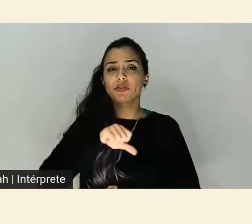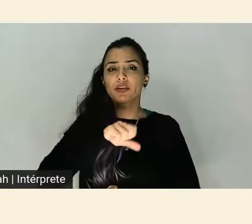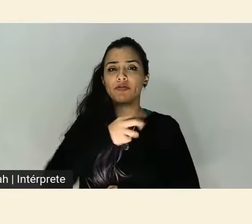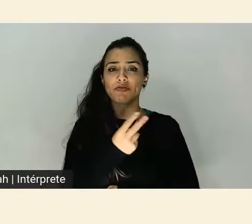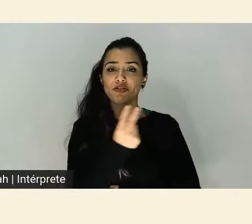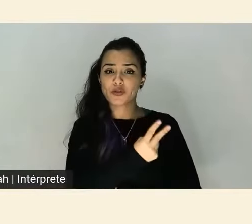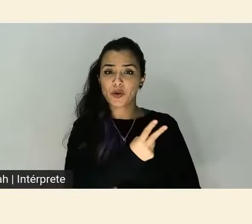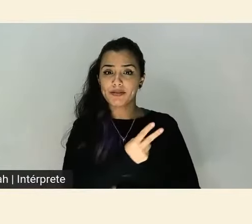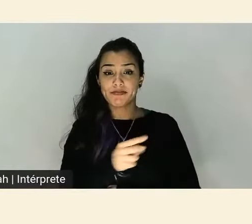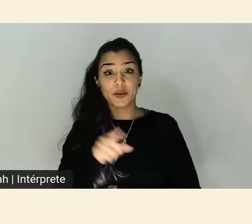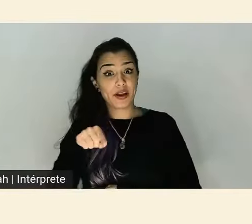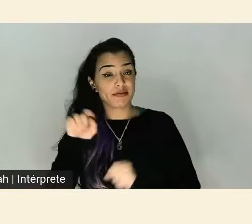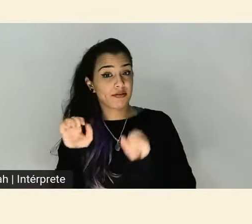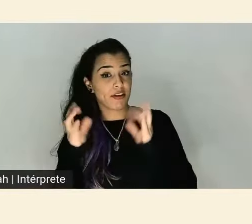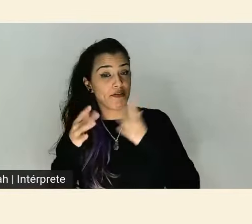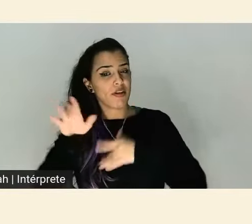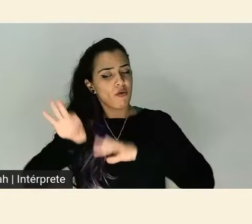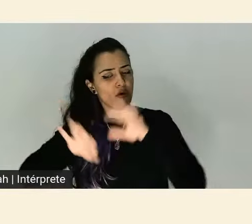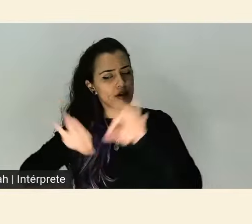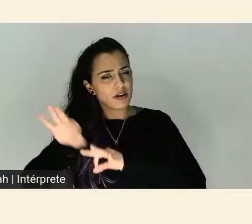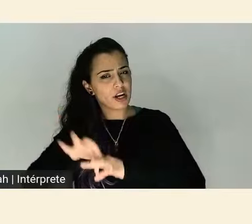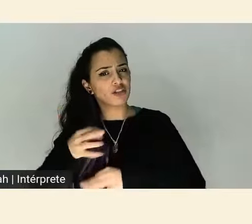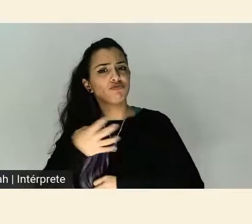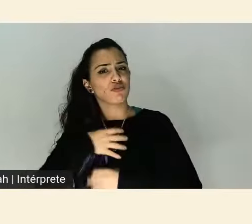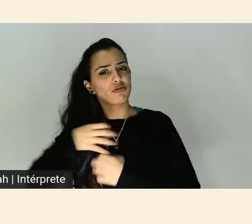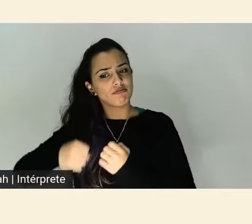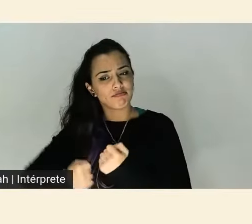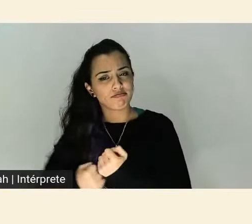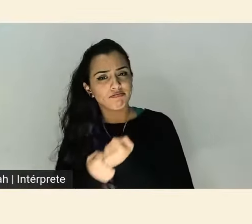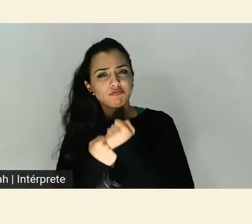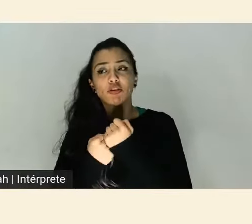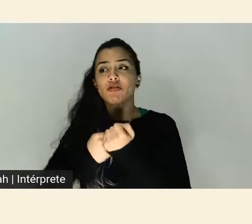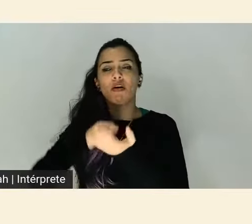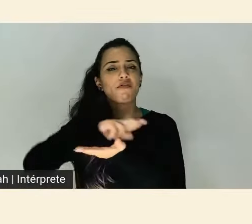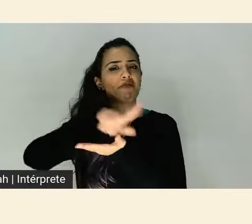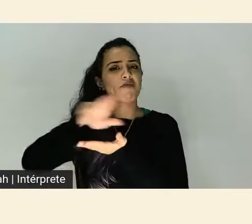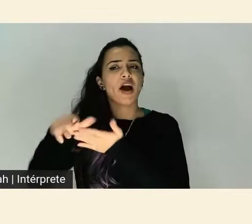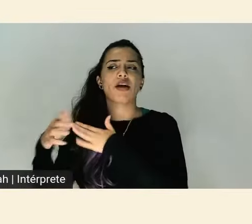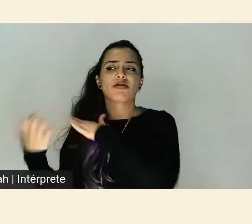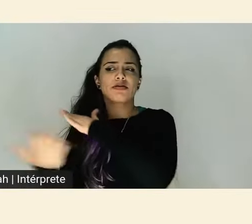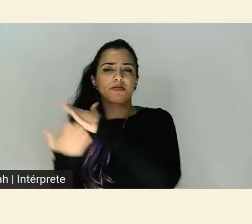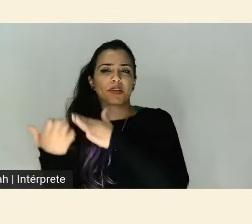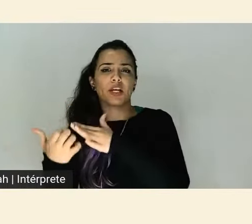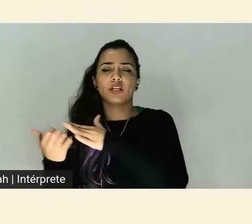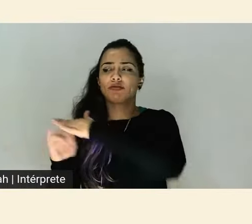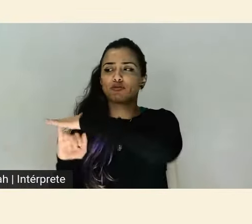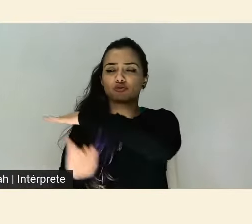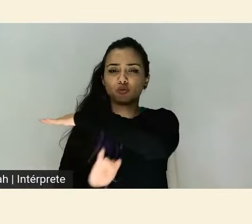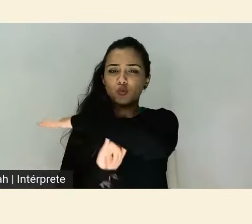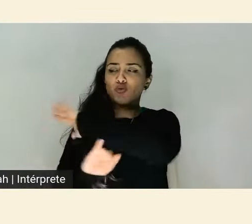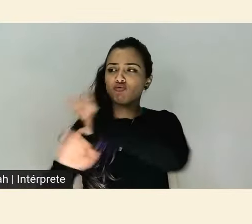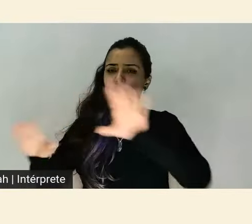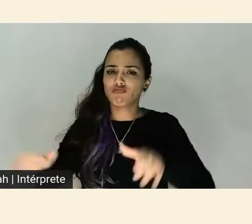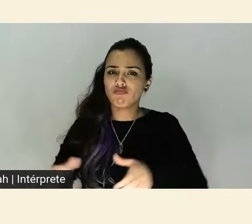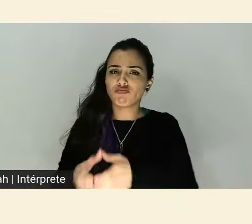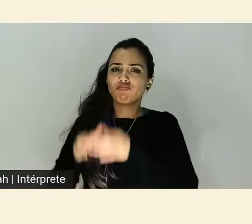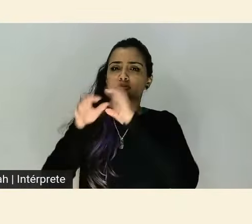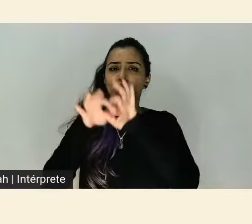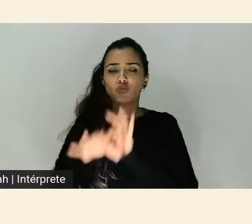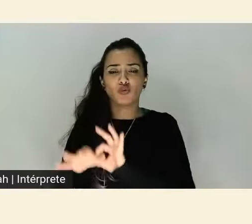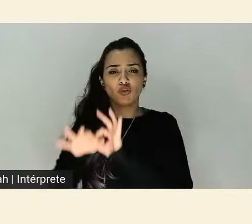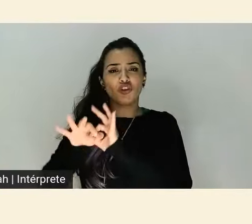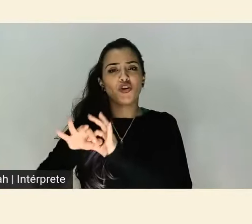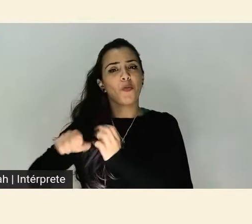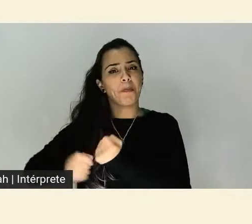maneira colaborativa por um conjunto de instituições, e é uma notícia bonita essa nos dias em que